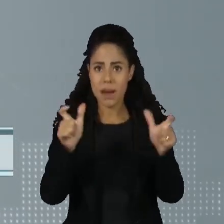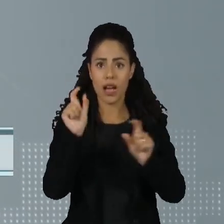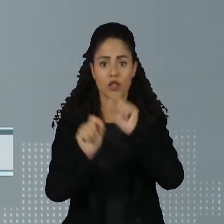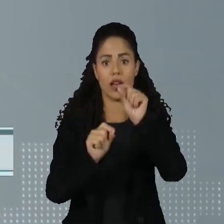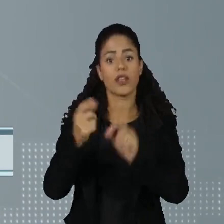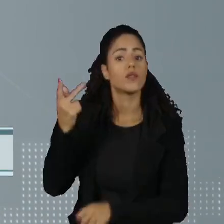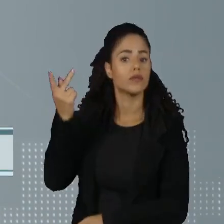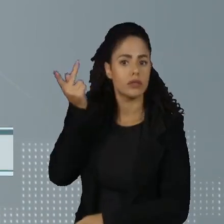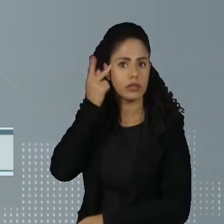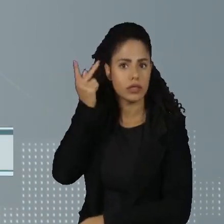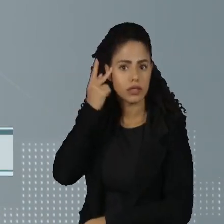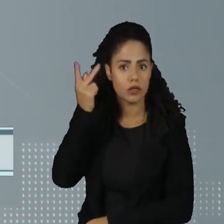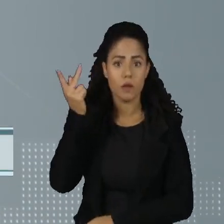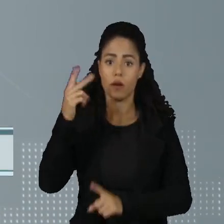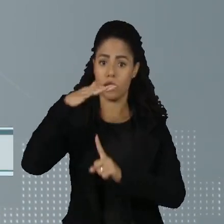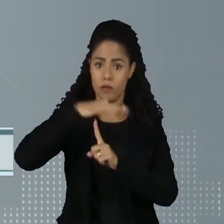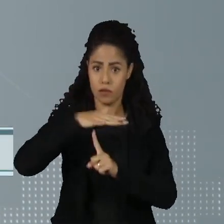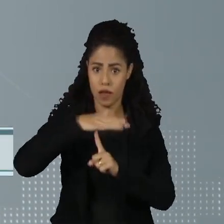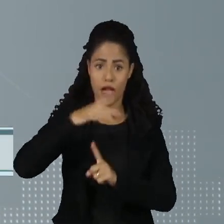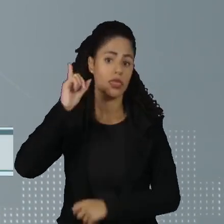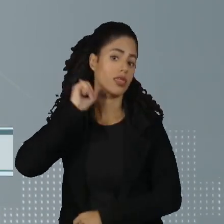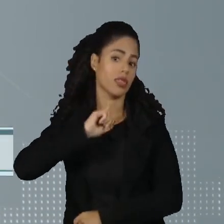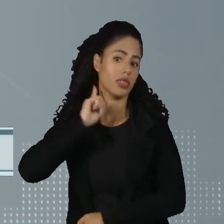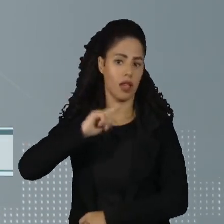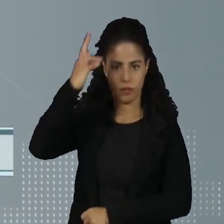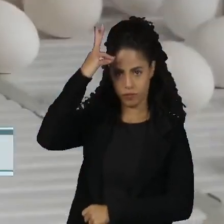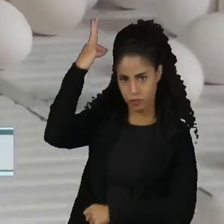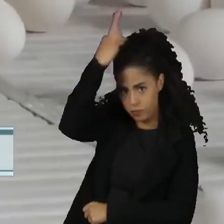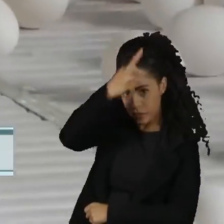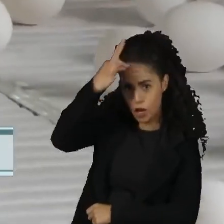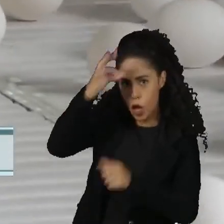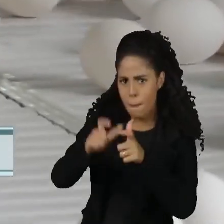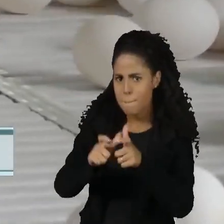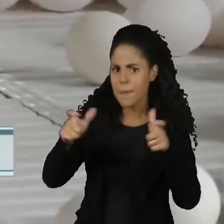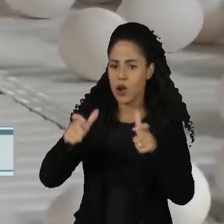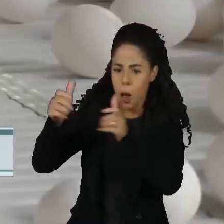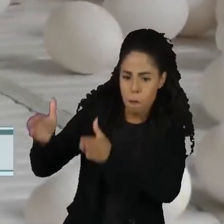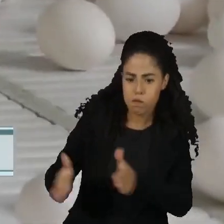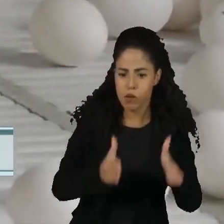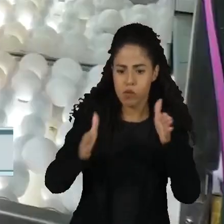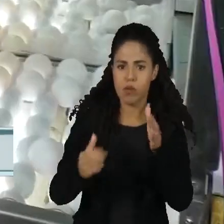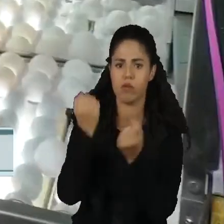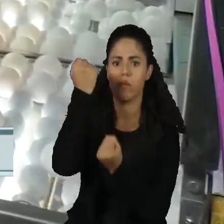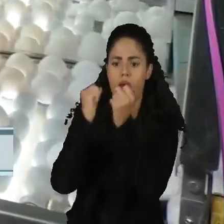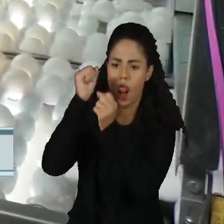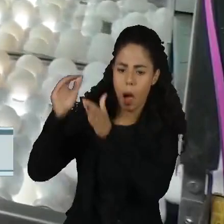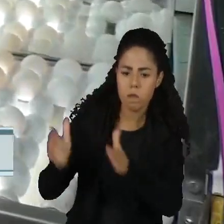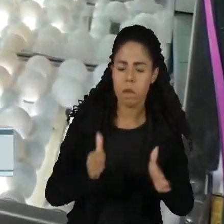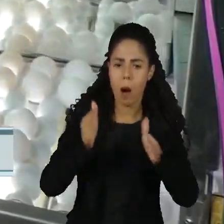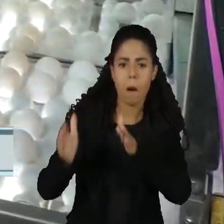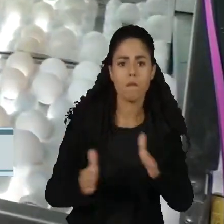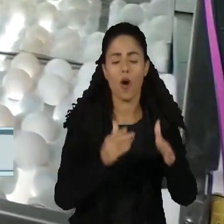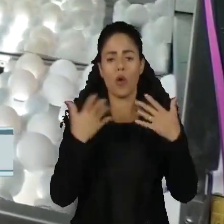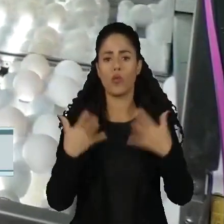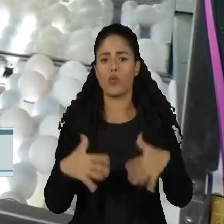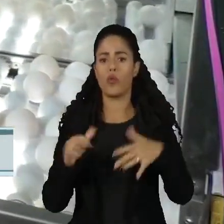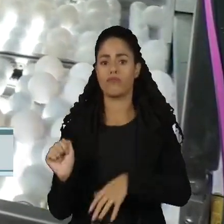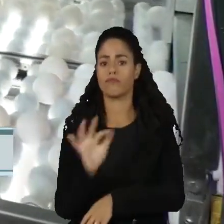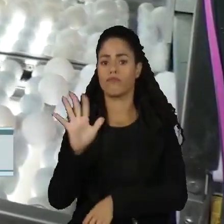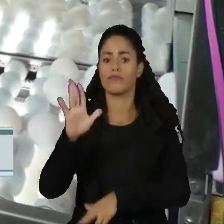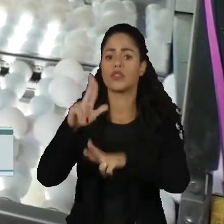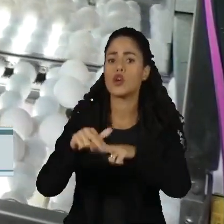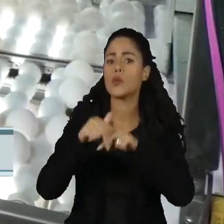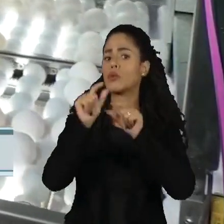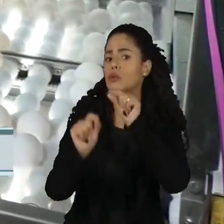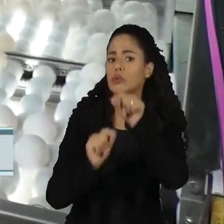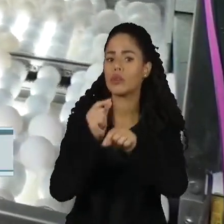São Paulo, Paraná, Minas Gerais e Espírito Santo. O setor diz que o custo de produção ficou mais caro por causa da